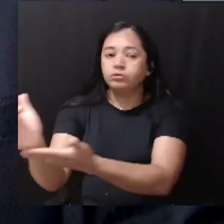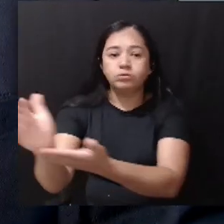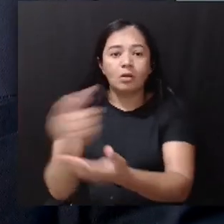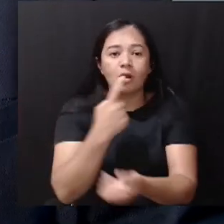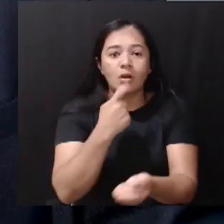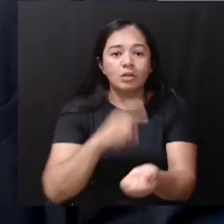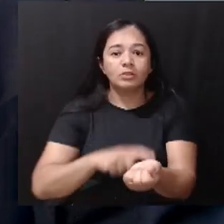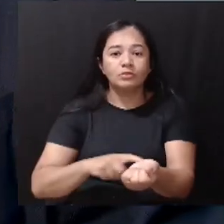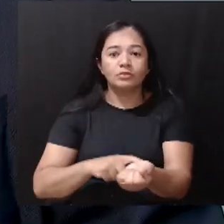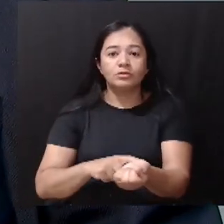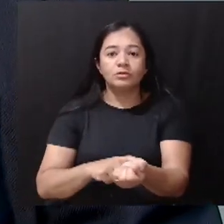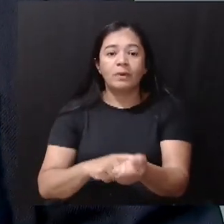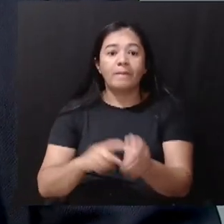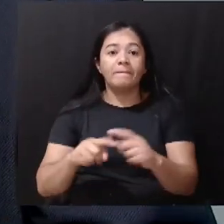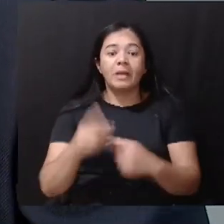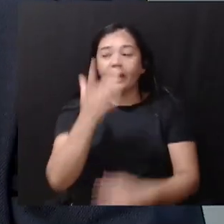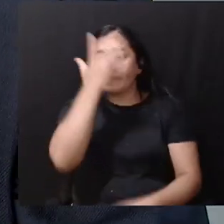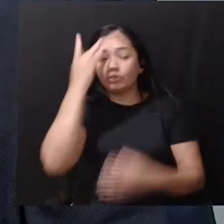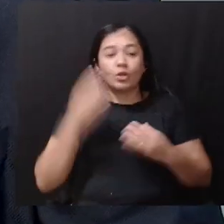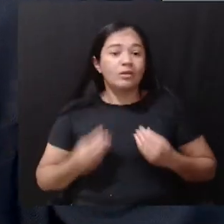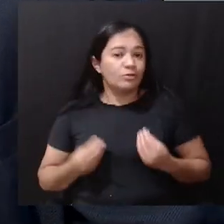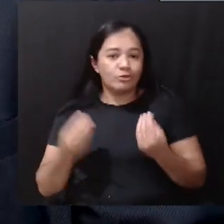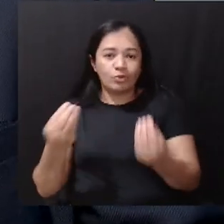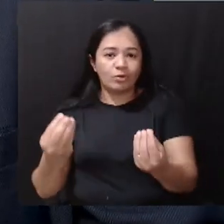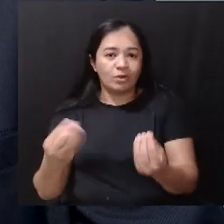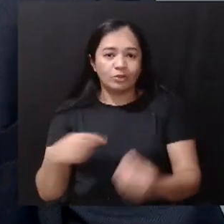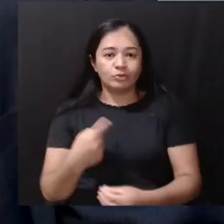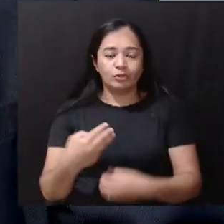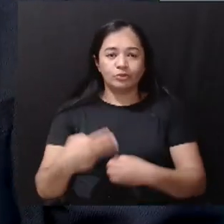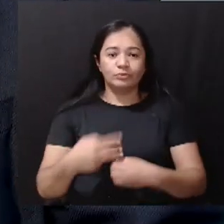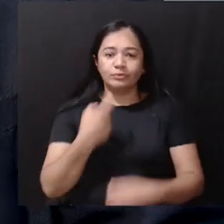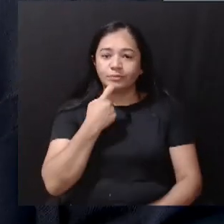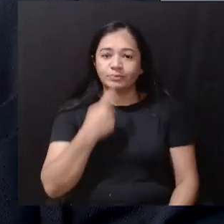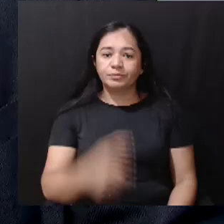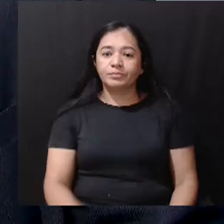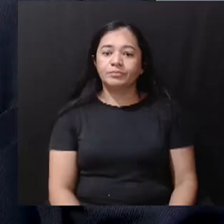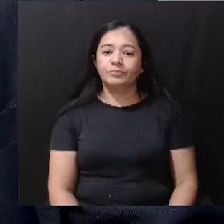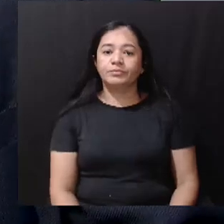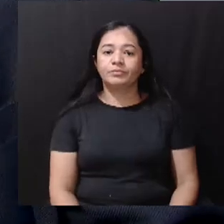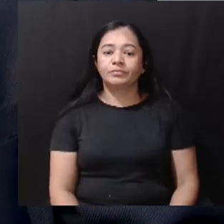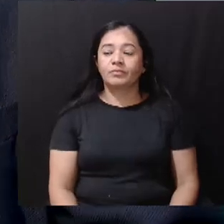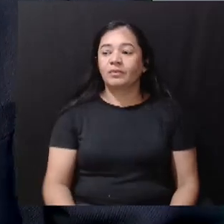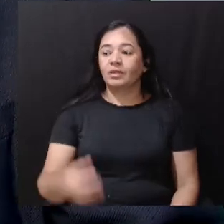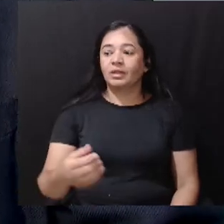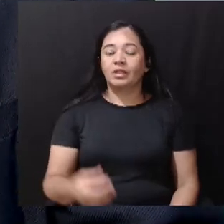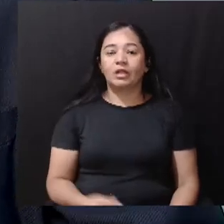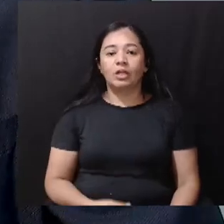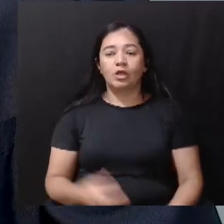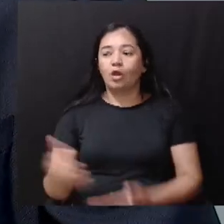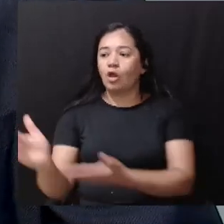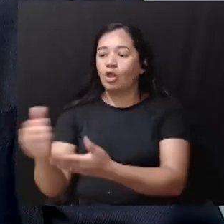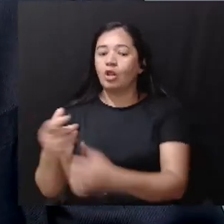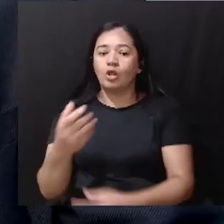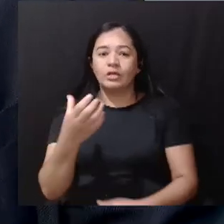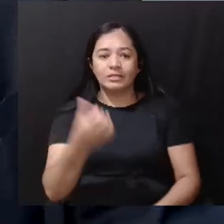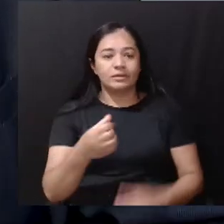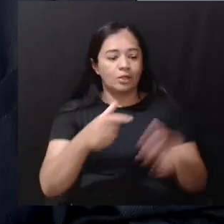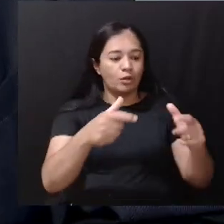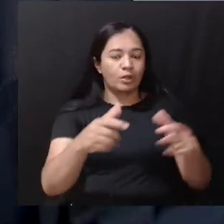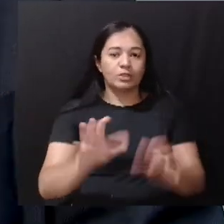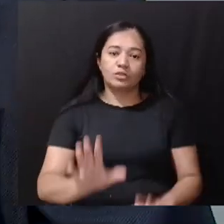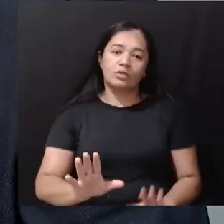no doador de sangue no nosso município de Campinas. Nós temos 6 lugares de coleta, e o maior é o Hemocentro da